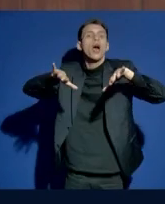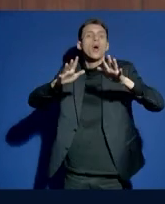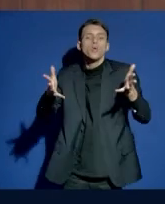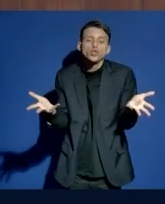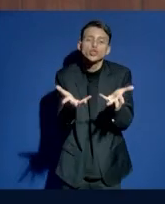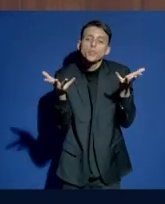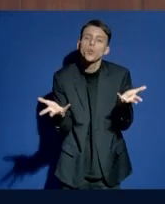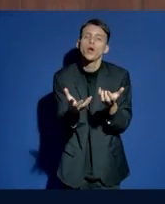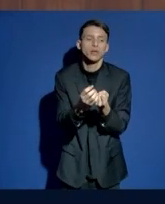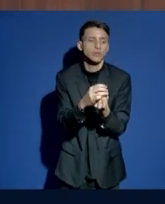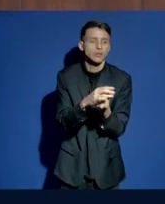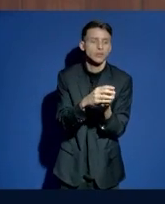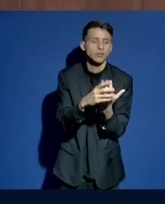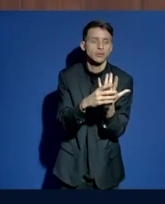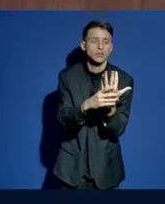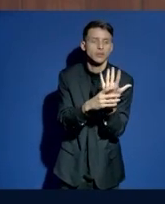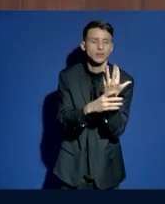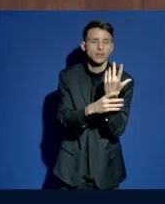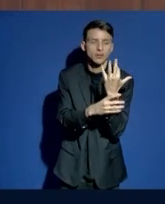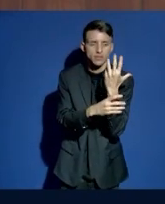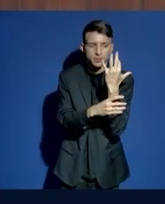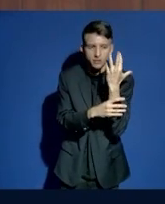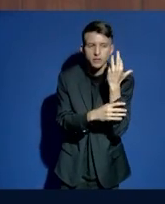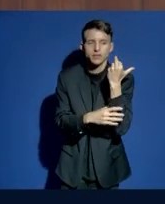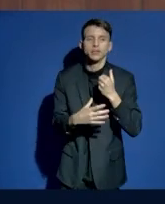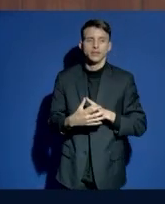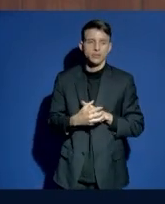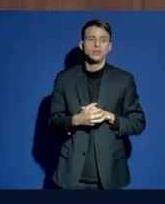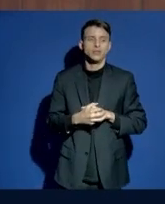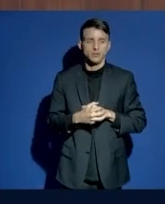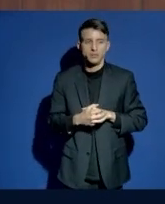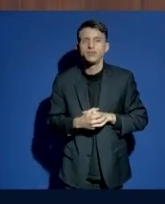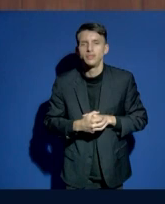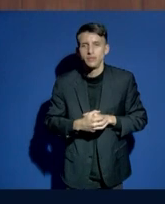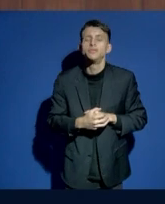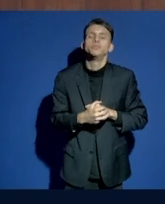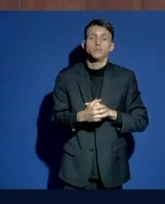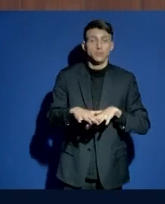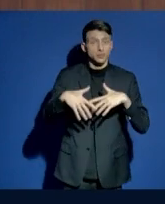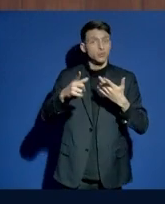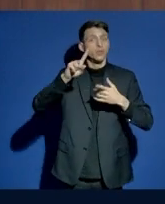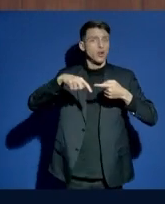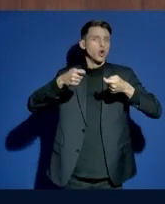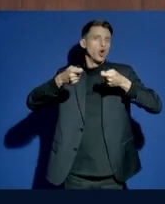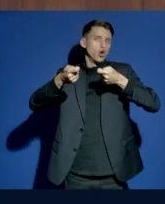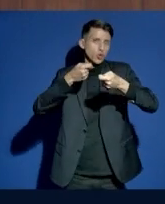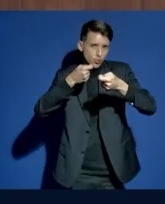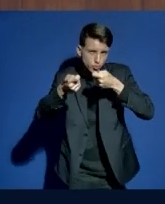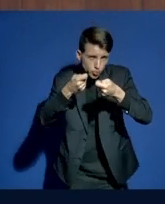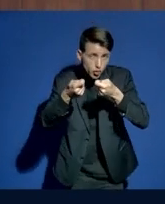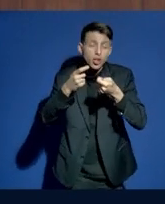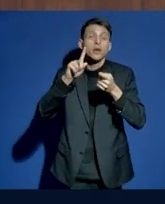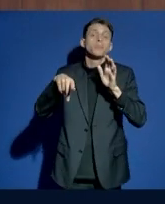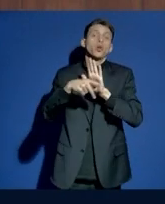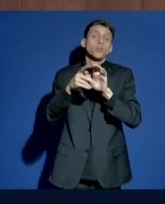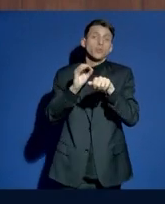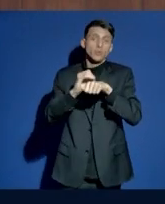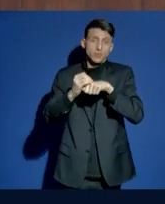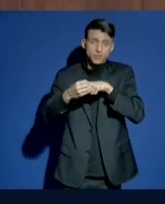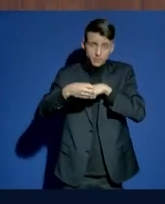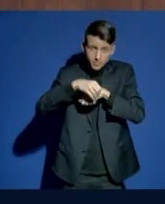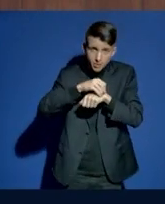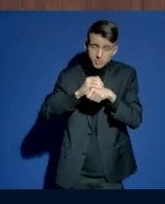plantas e das sementes também. E, por fim, temos os biocontroles, que são basicamente micro-organismos